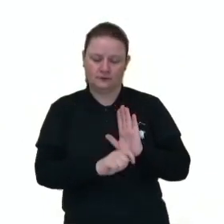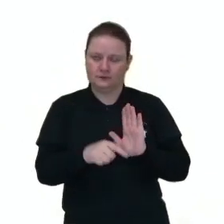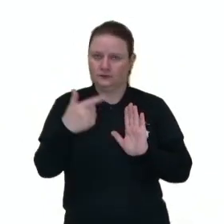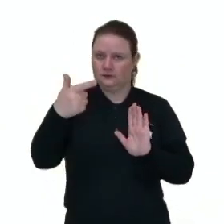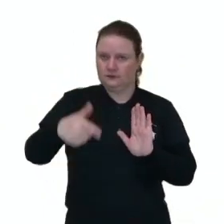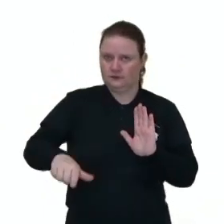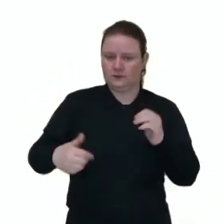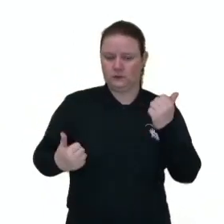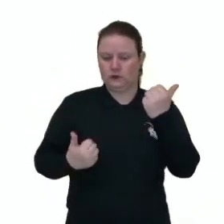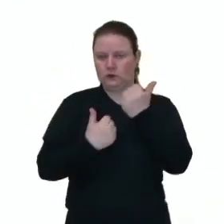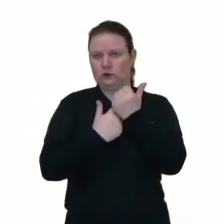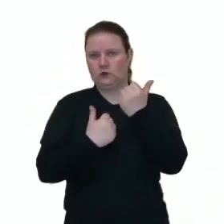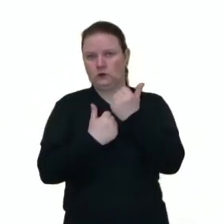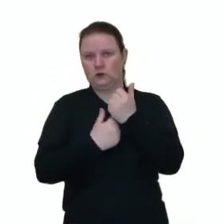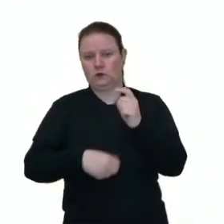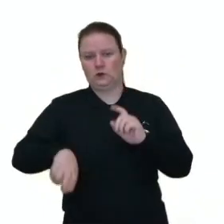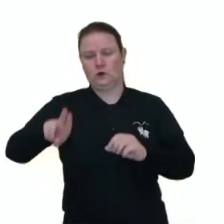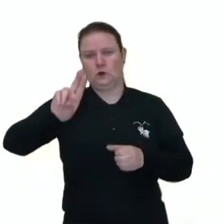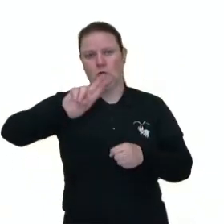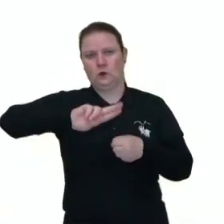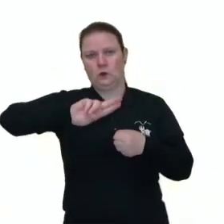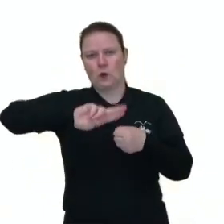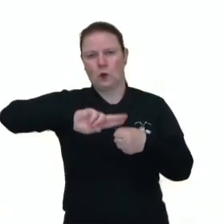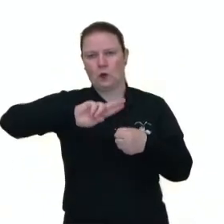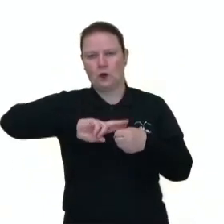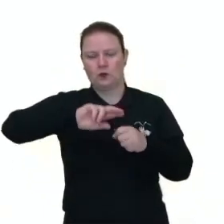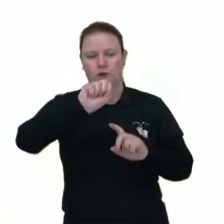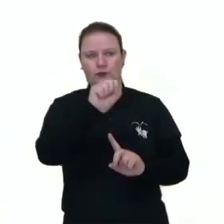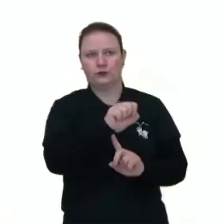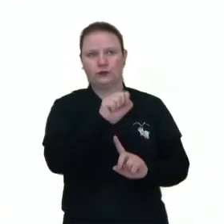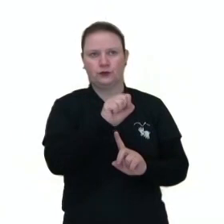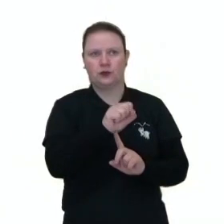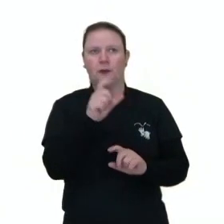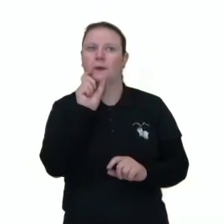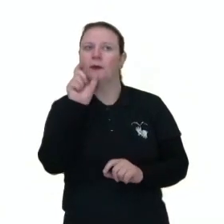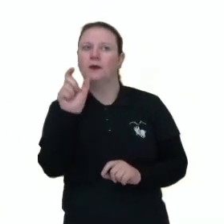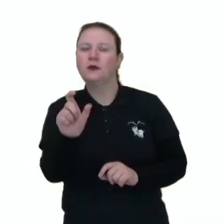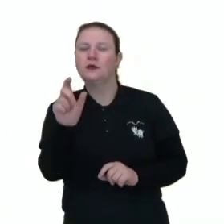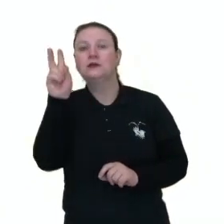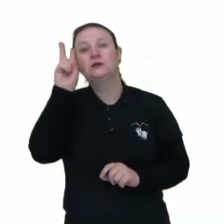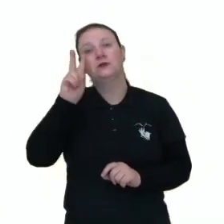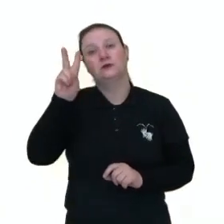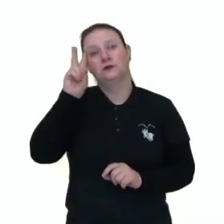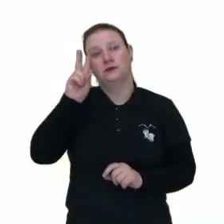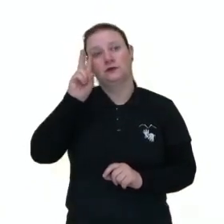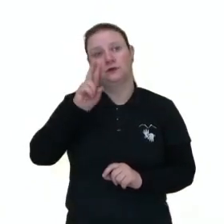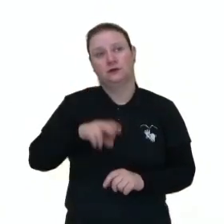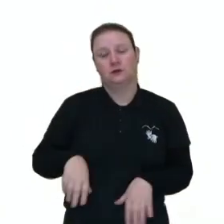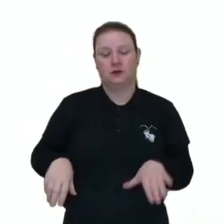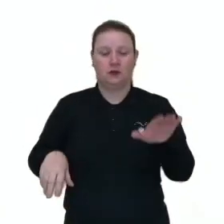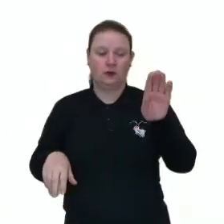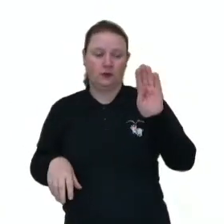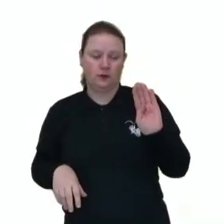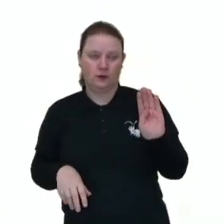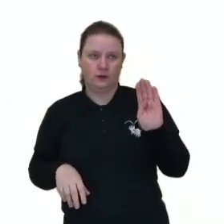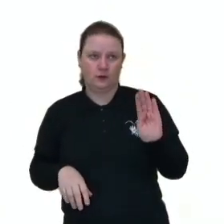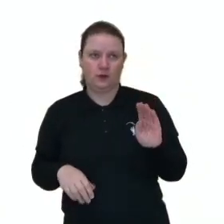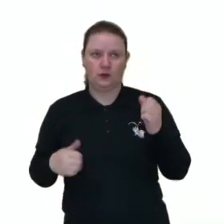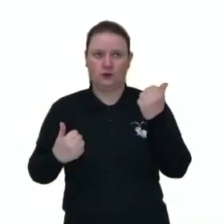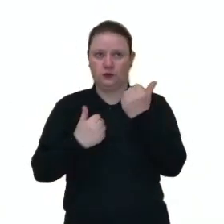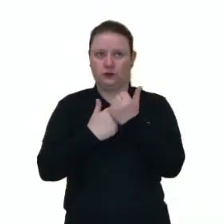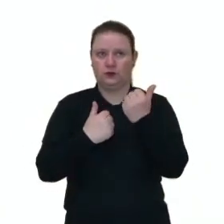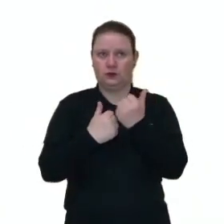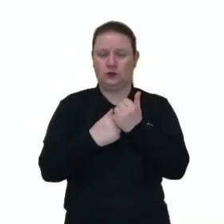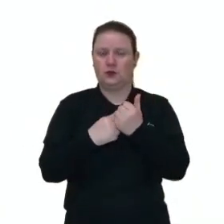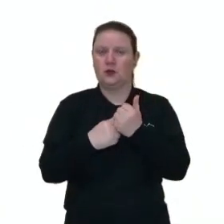substituindo o núcleo do sujeito pela palavra histórias. E depois, Ao substituir o núcleo do sujeito pela